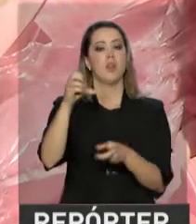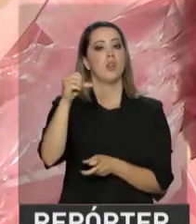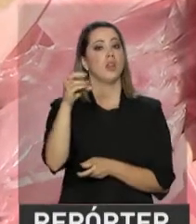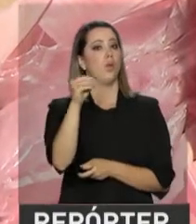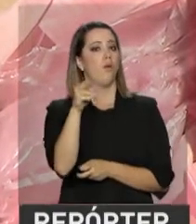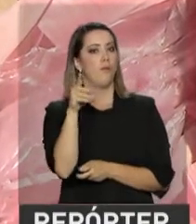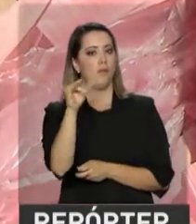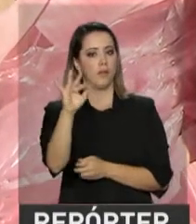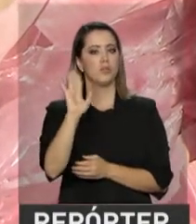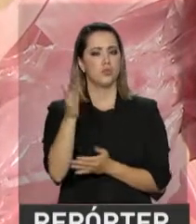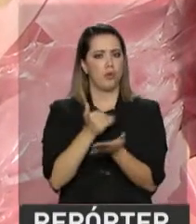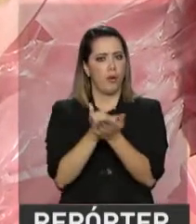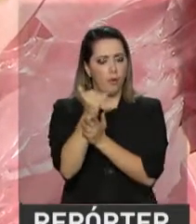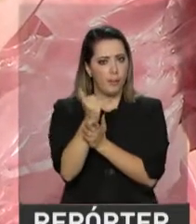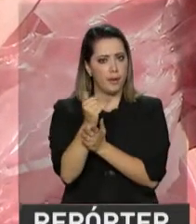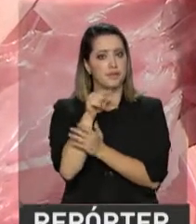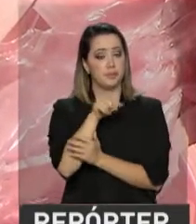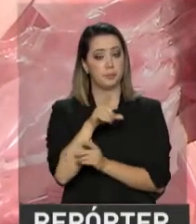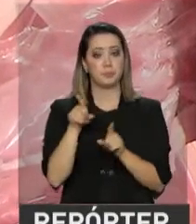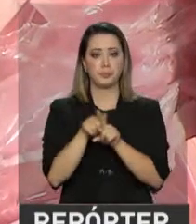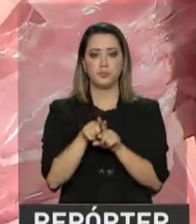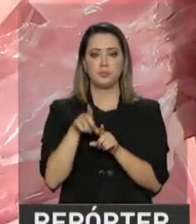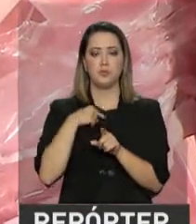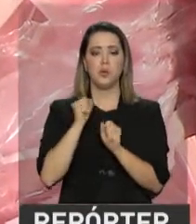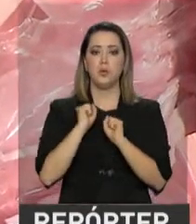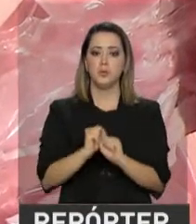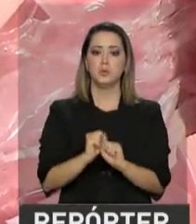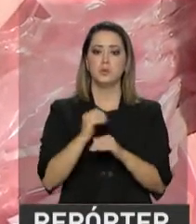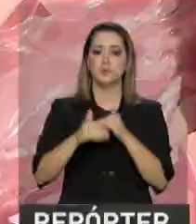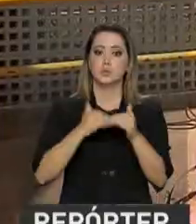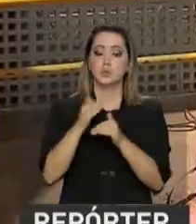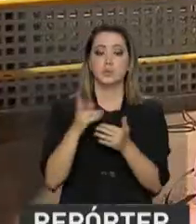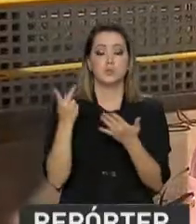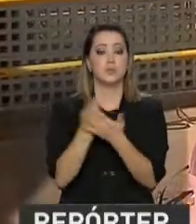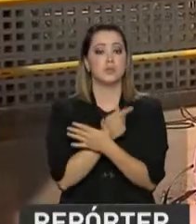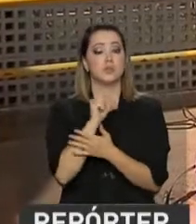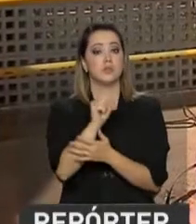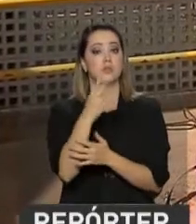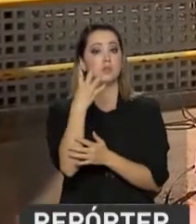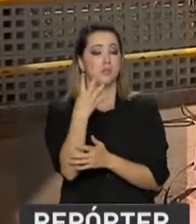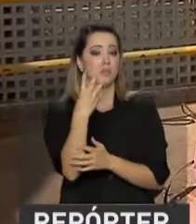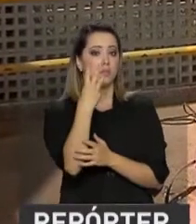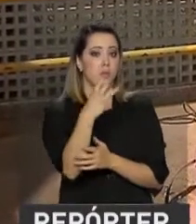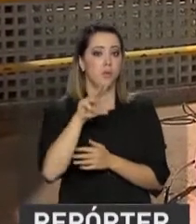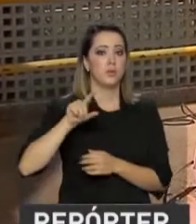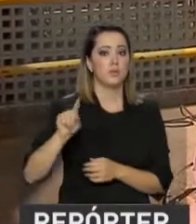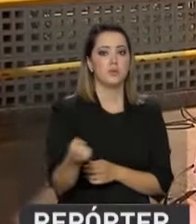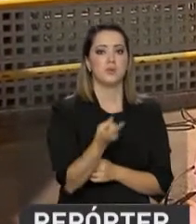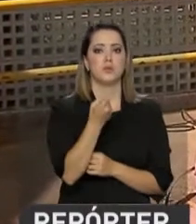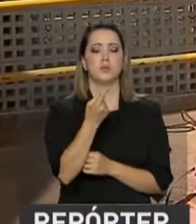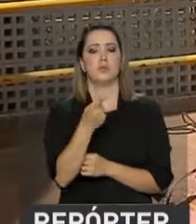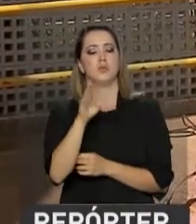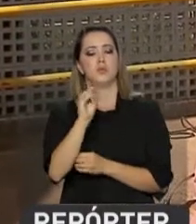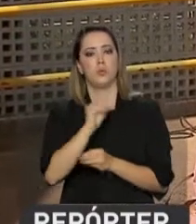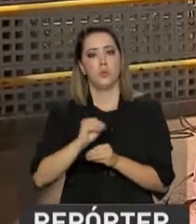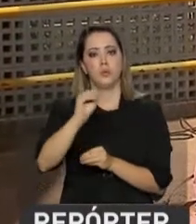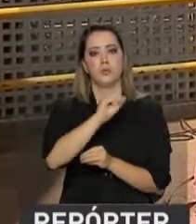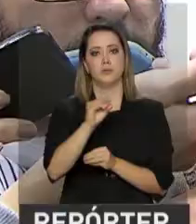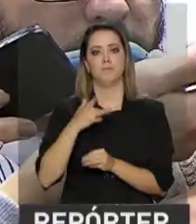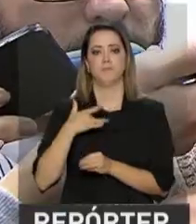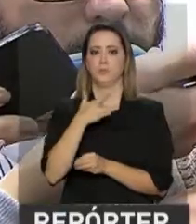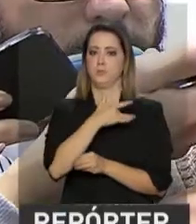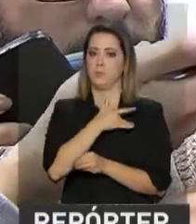90 dias. O acelerador linear tem capacidade de realizar 43 mil sessões de radioterapia por